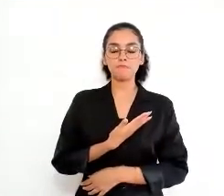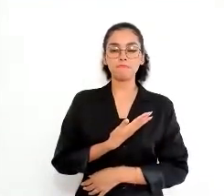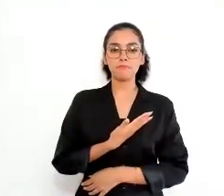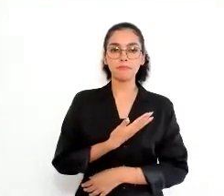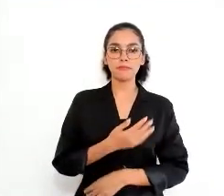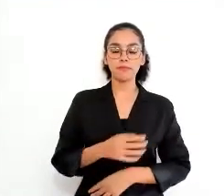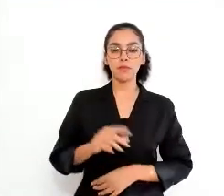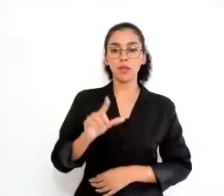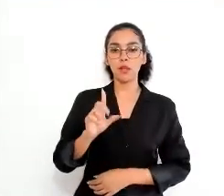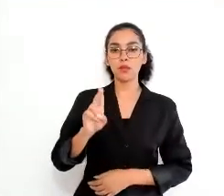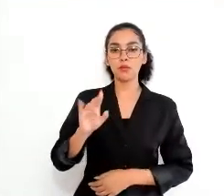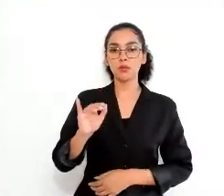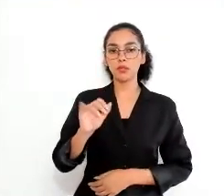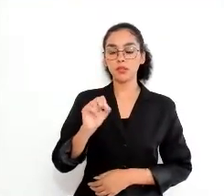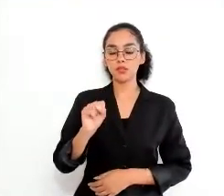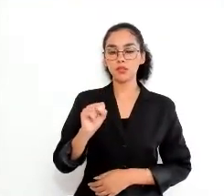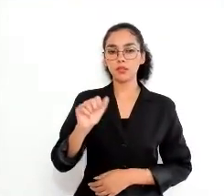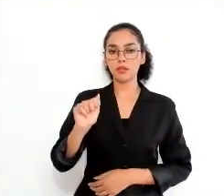Luiz Alberto